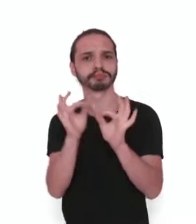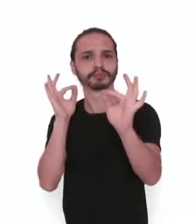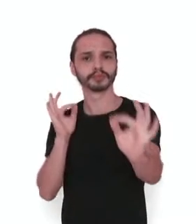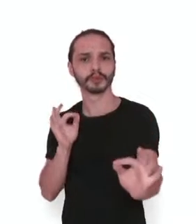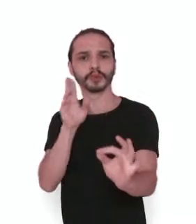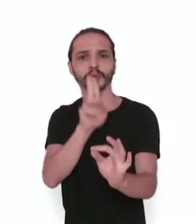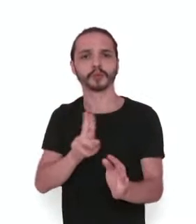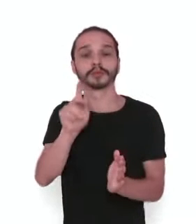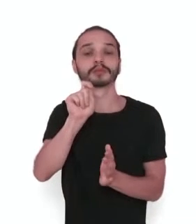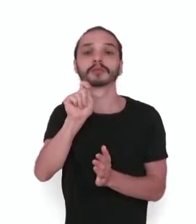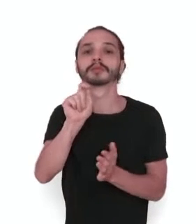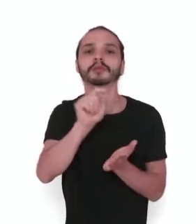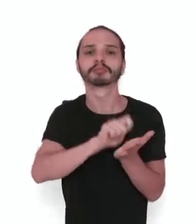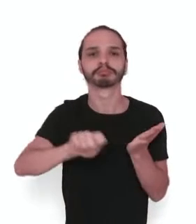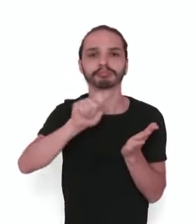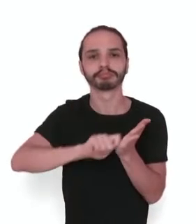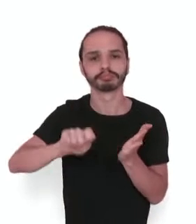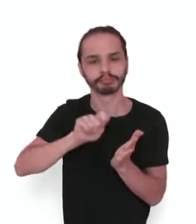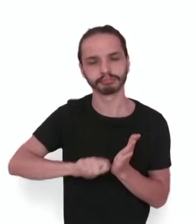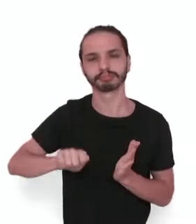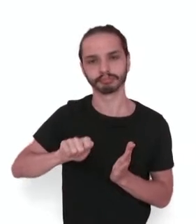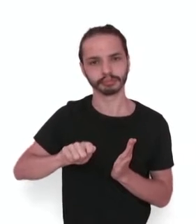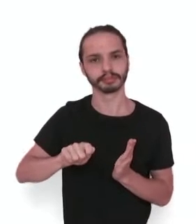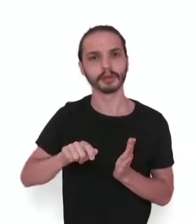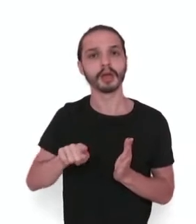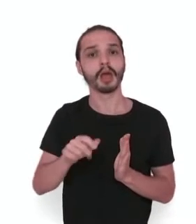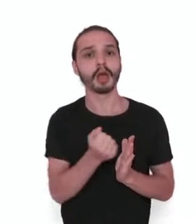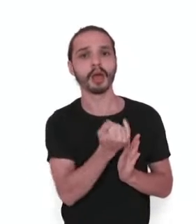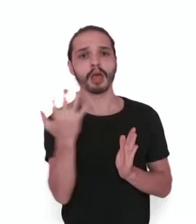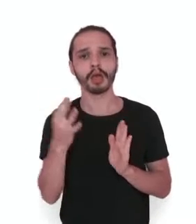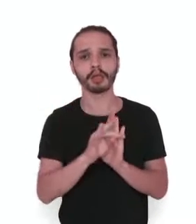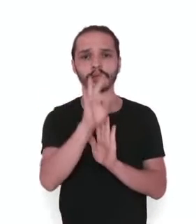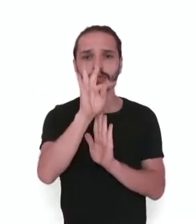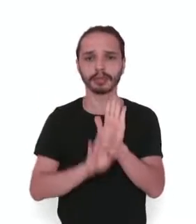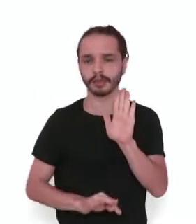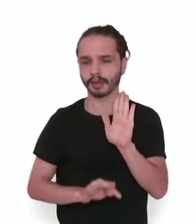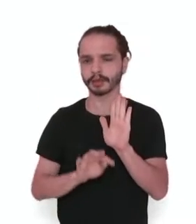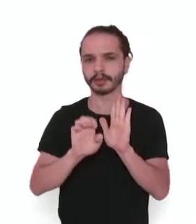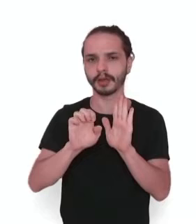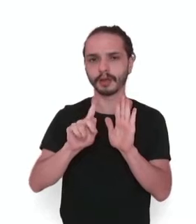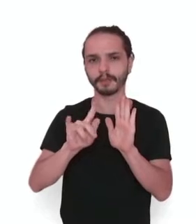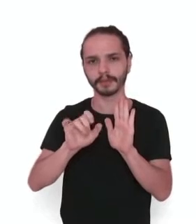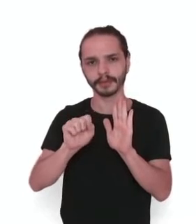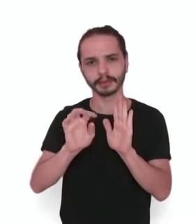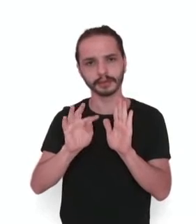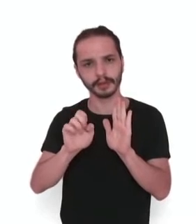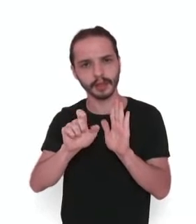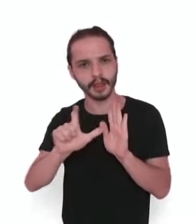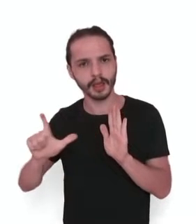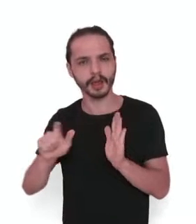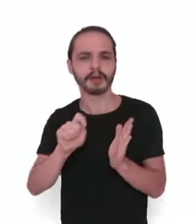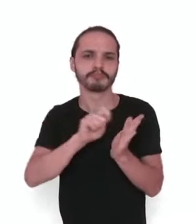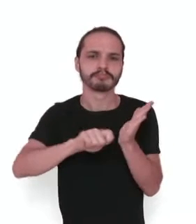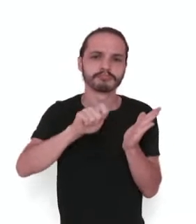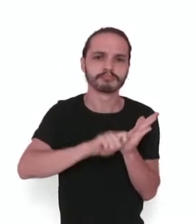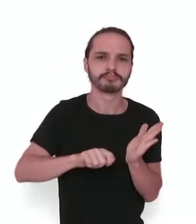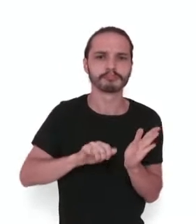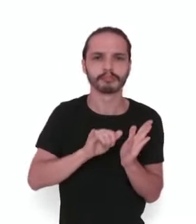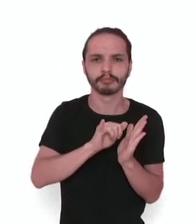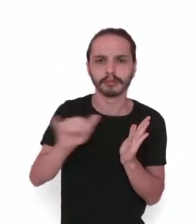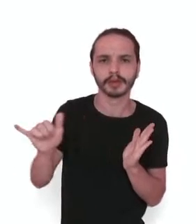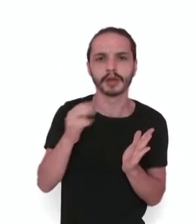linguagem escrita. Alguns exemplos de textos epistolares são bilhetes, convites,